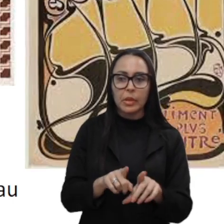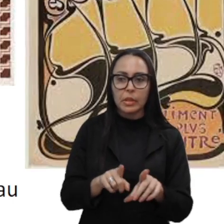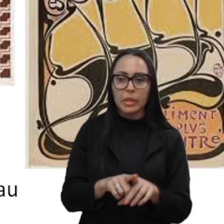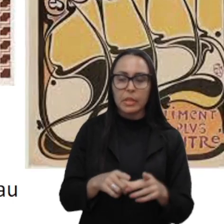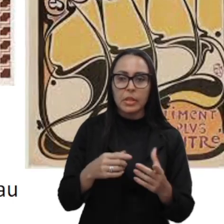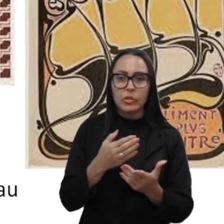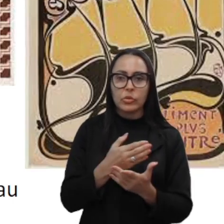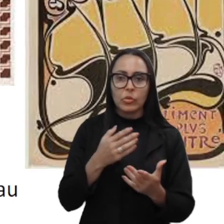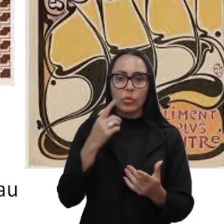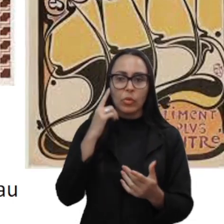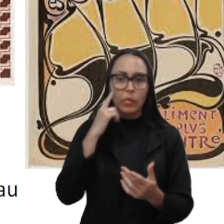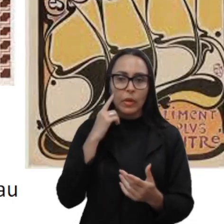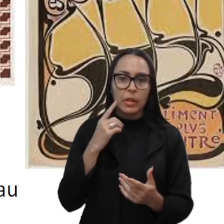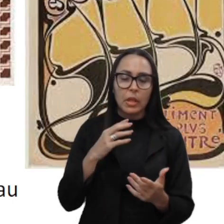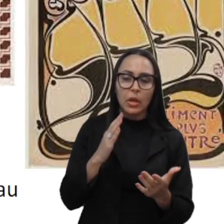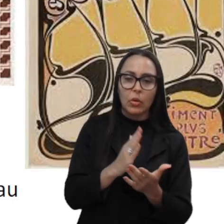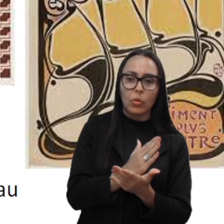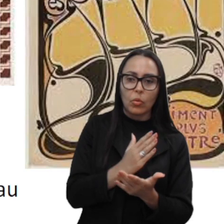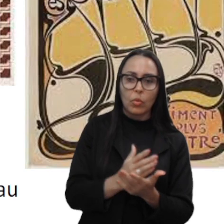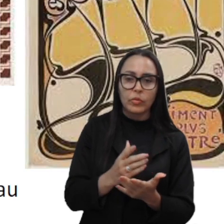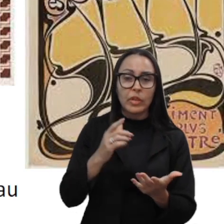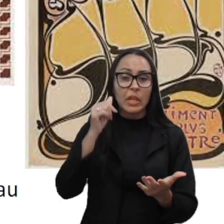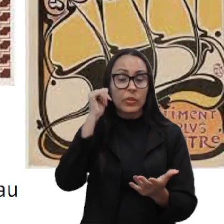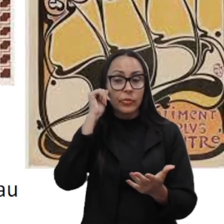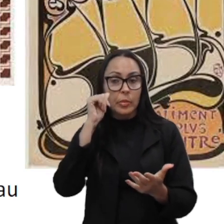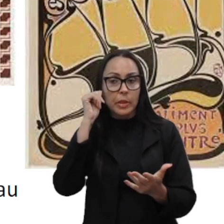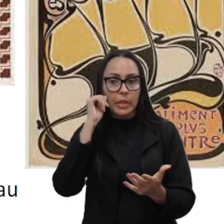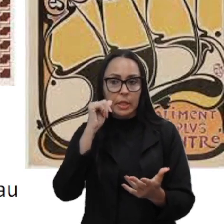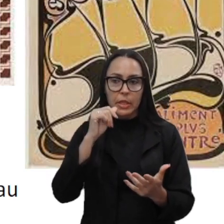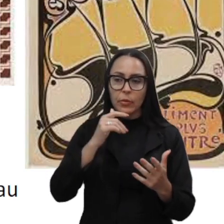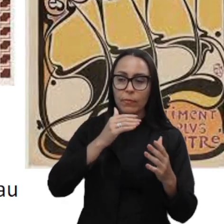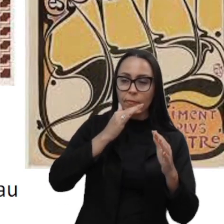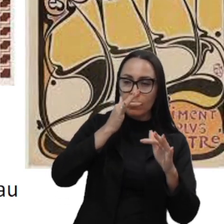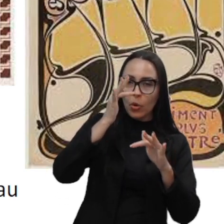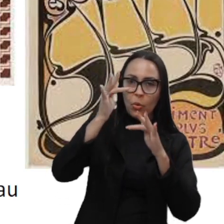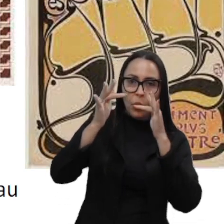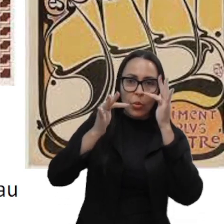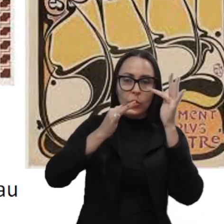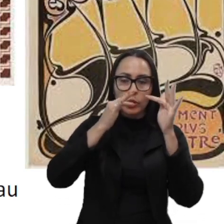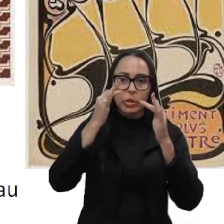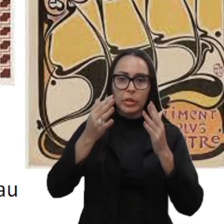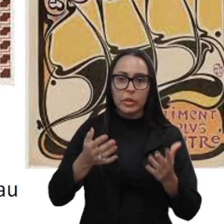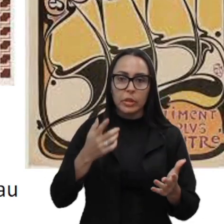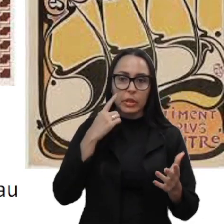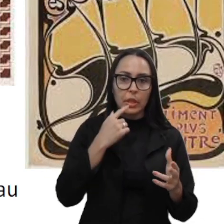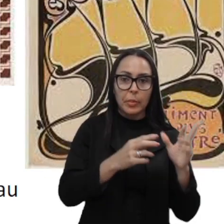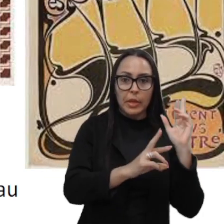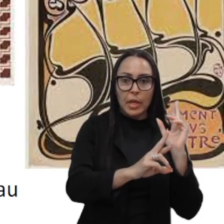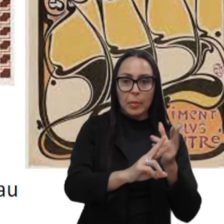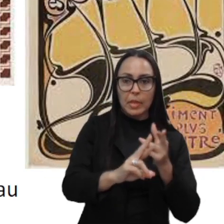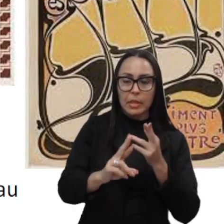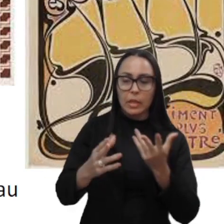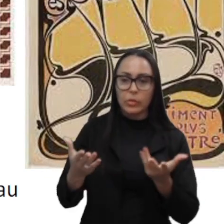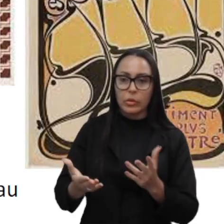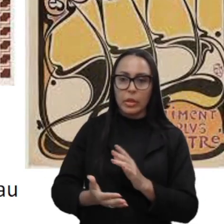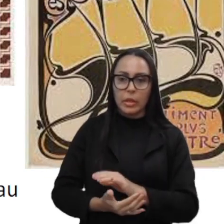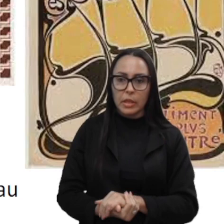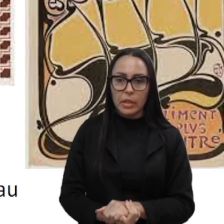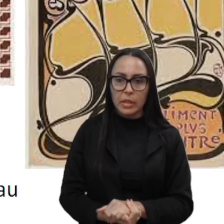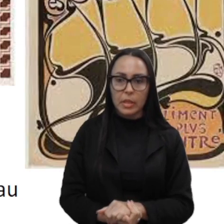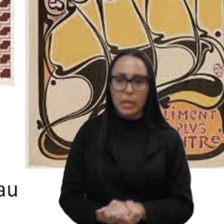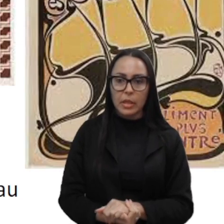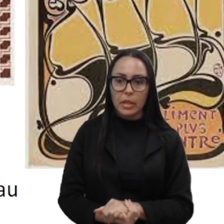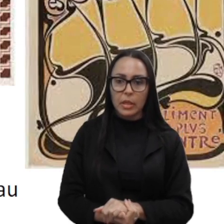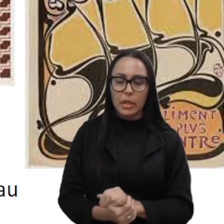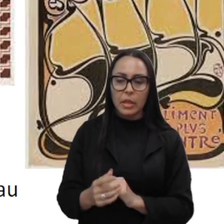né? Muitas figuras femininas, muitas flores, essa paleta de cores que representa a natureza. Aqui no meio a